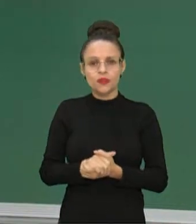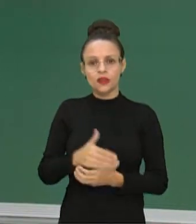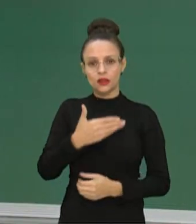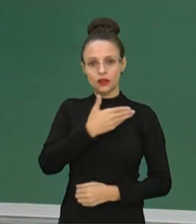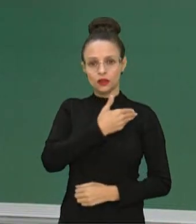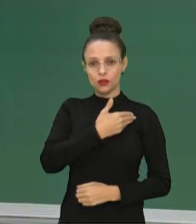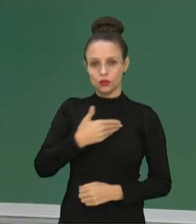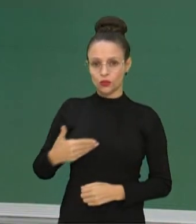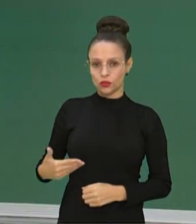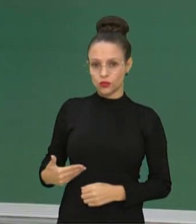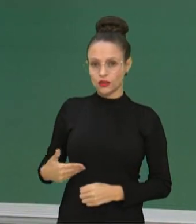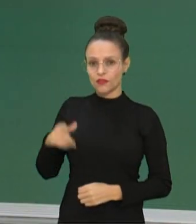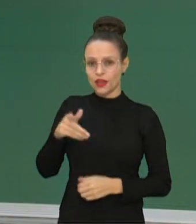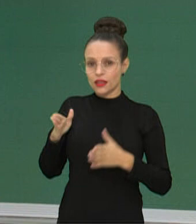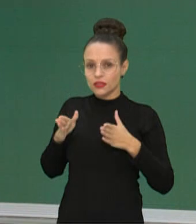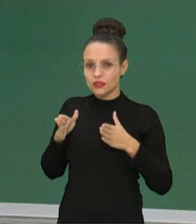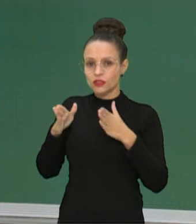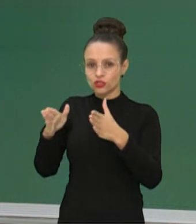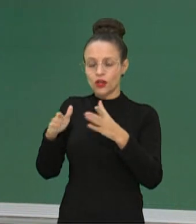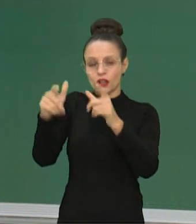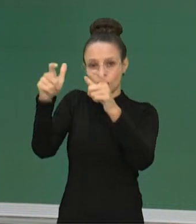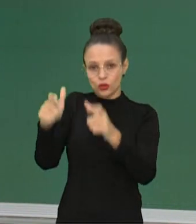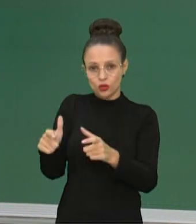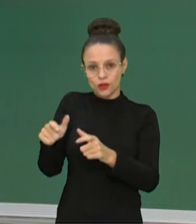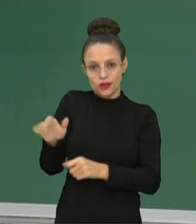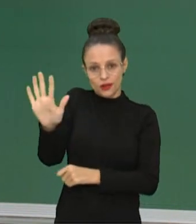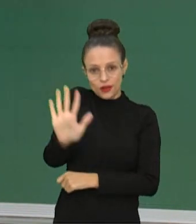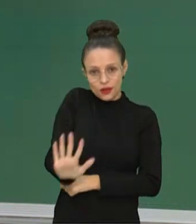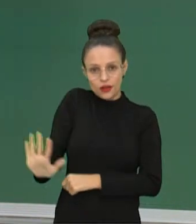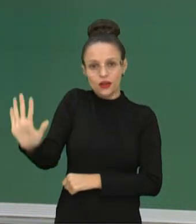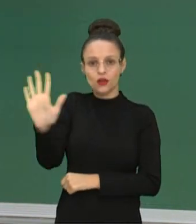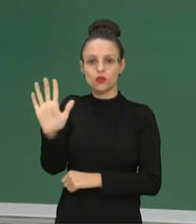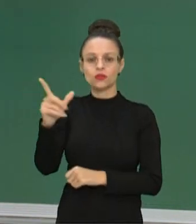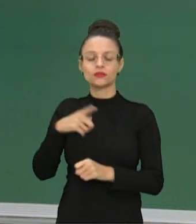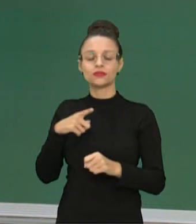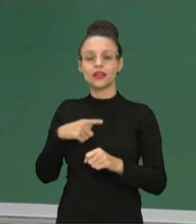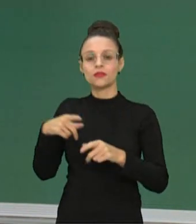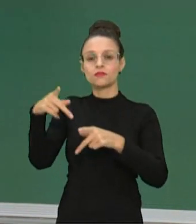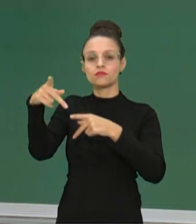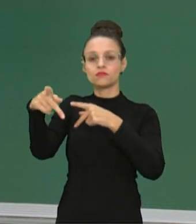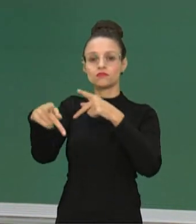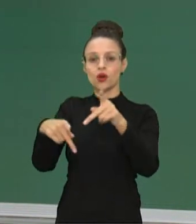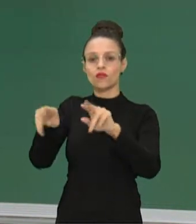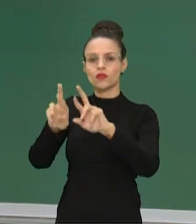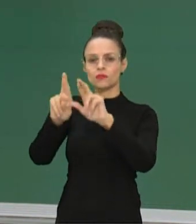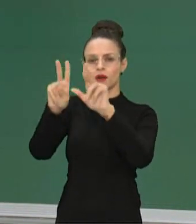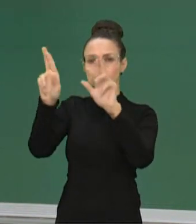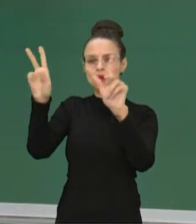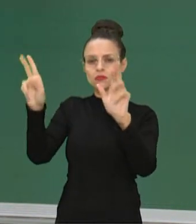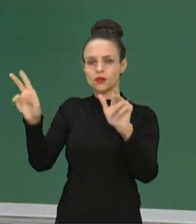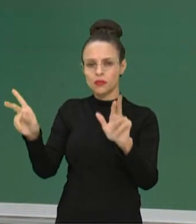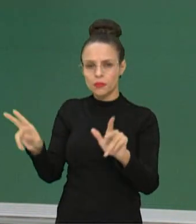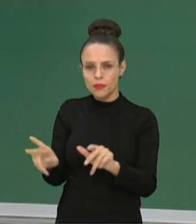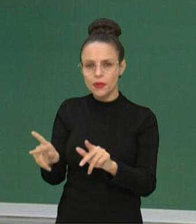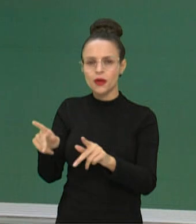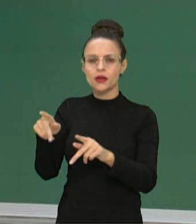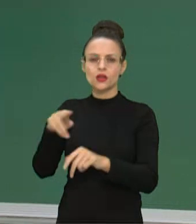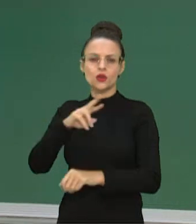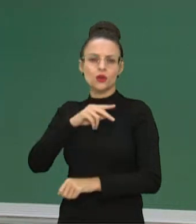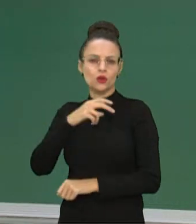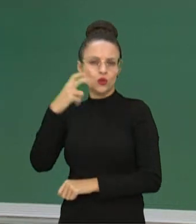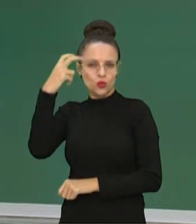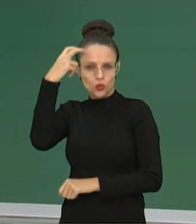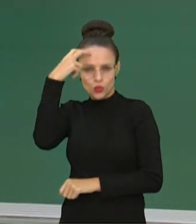é a trajetória. E neste local aqui tem diferentes povos, diferentes culturas, diferentes